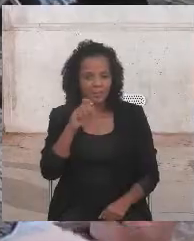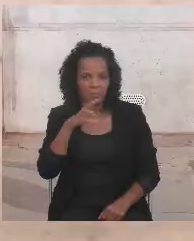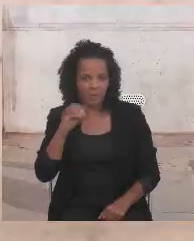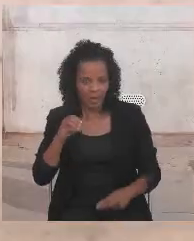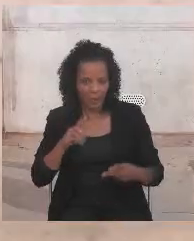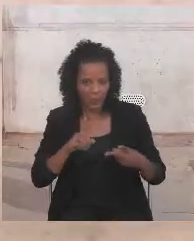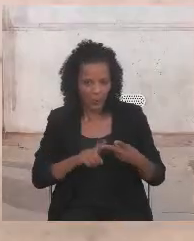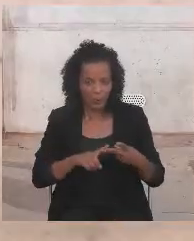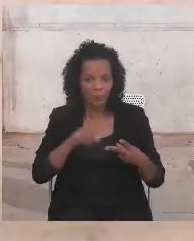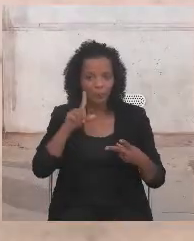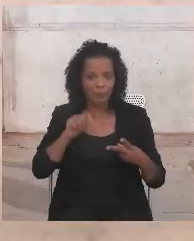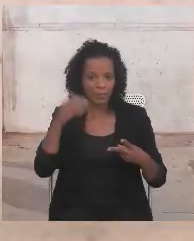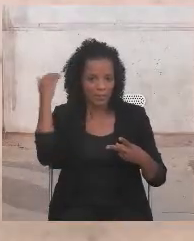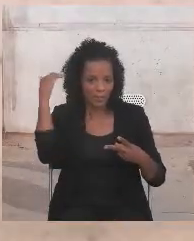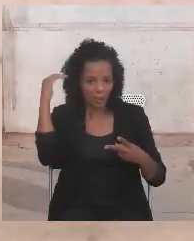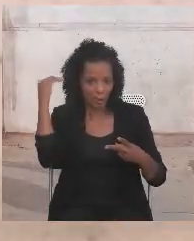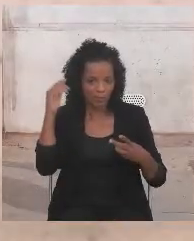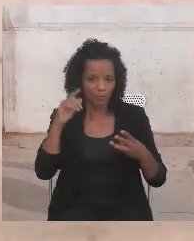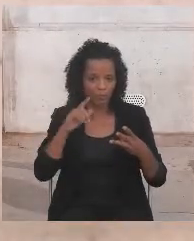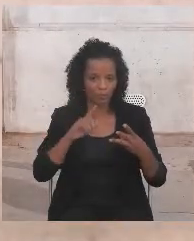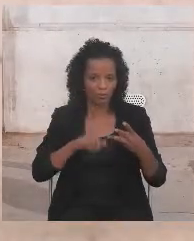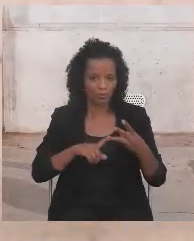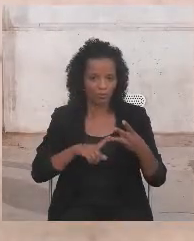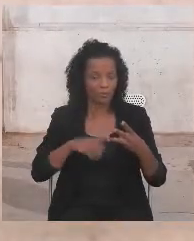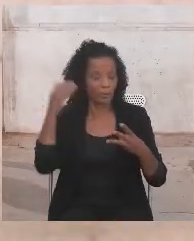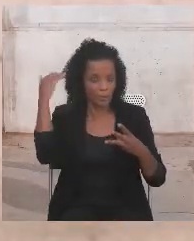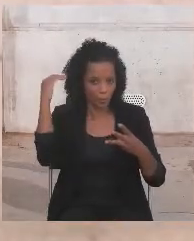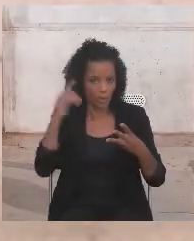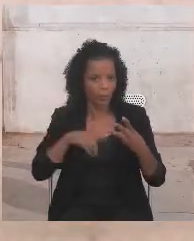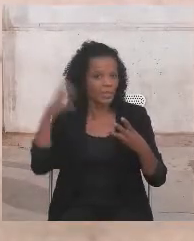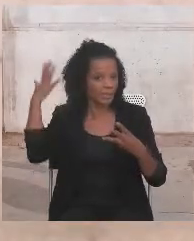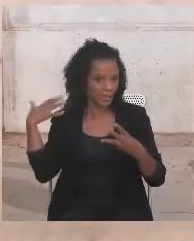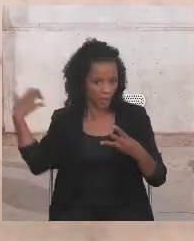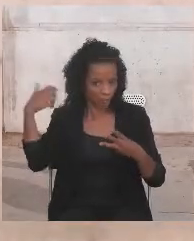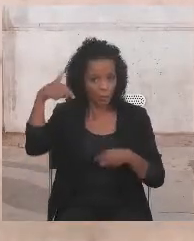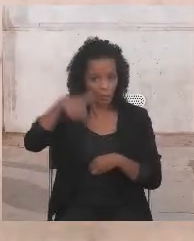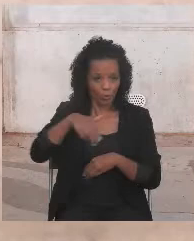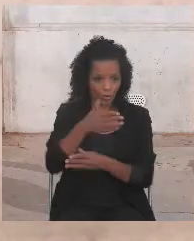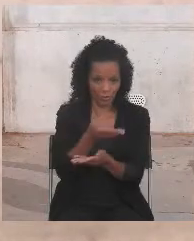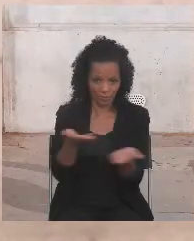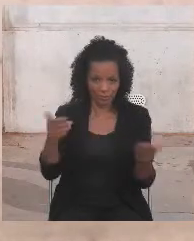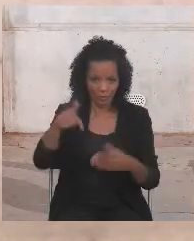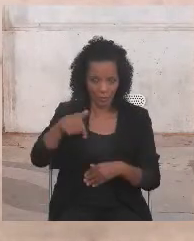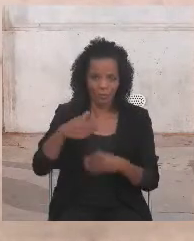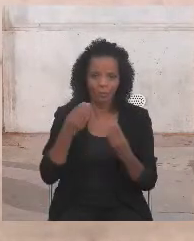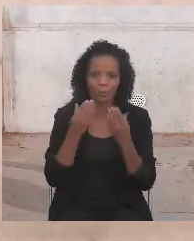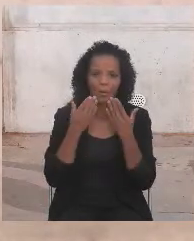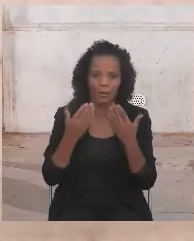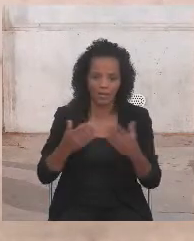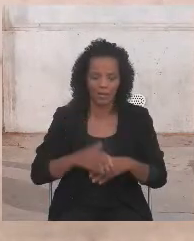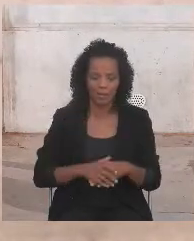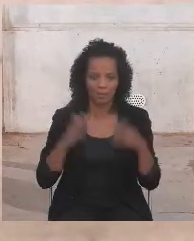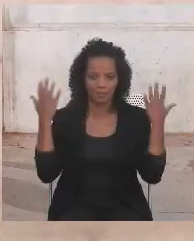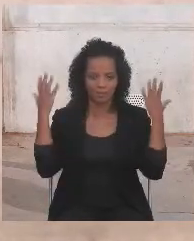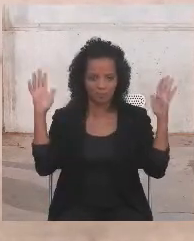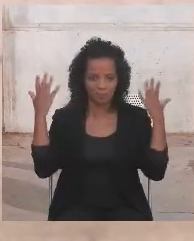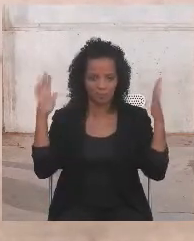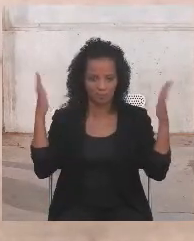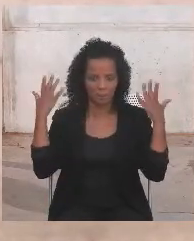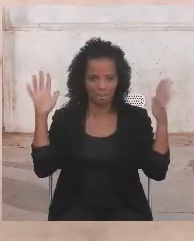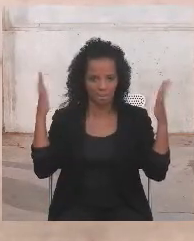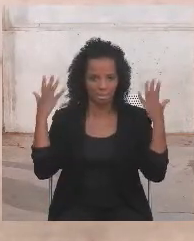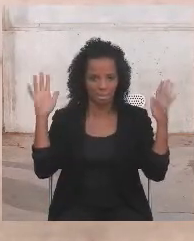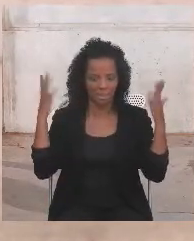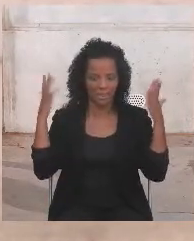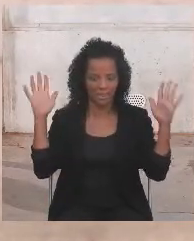Lopes e Pedro Passos Coelho, hoje aqui presentes. Muito obrigado.